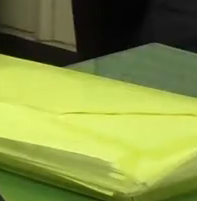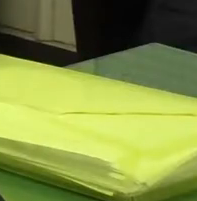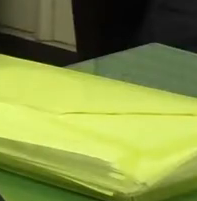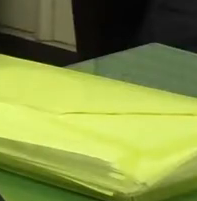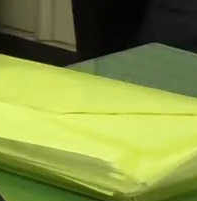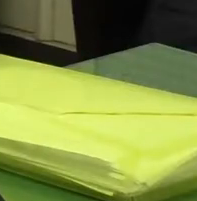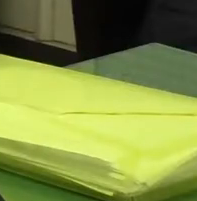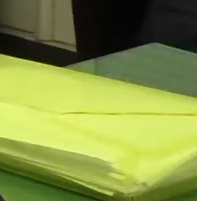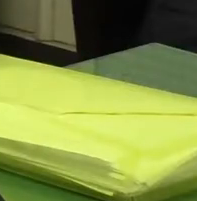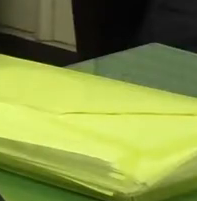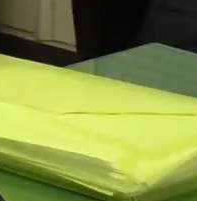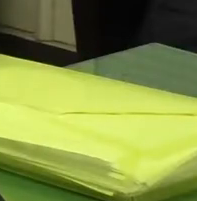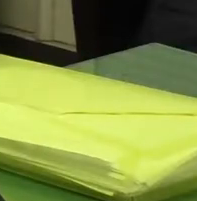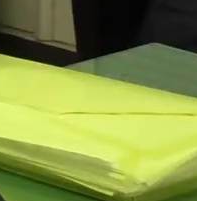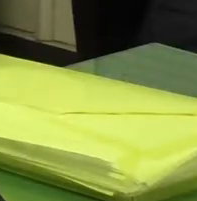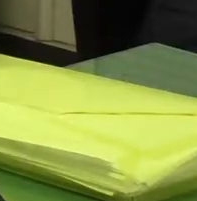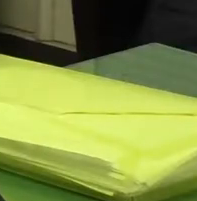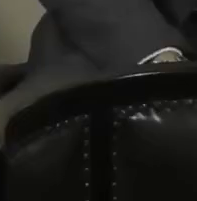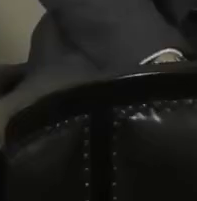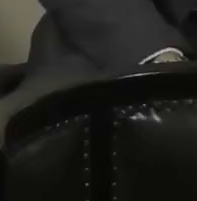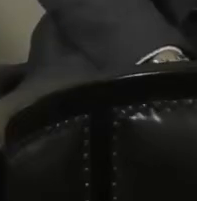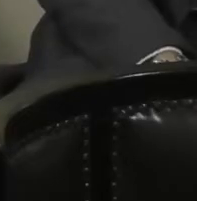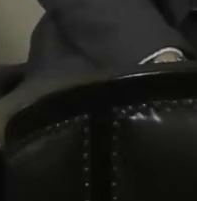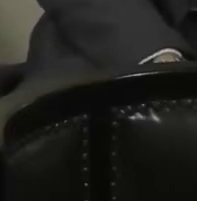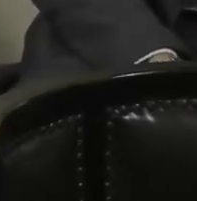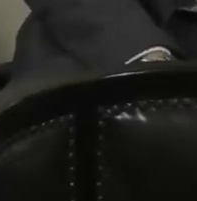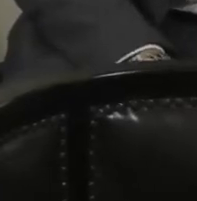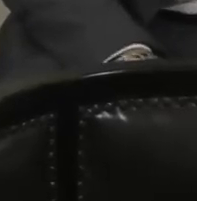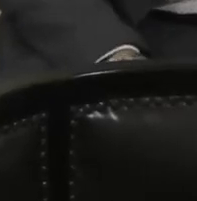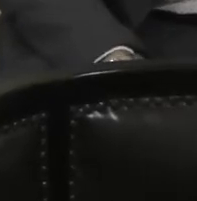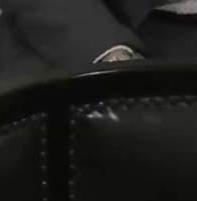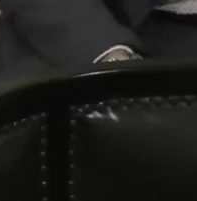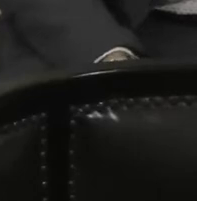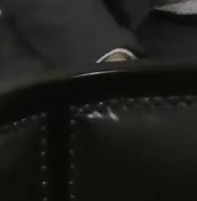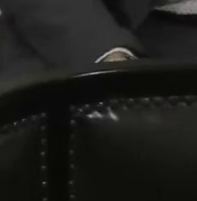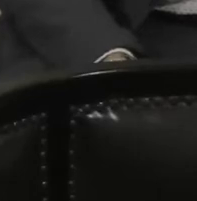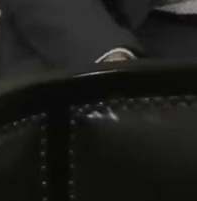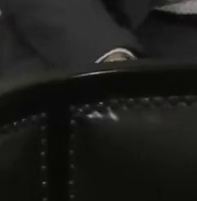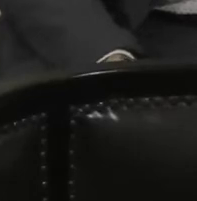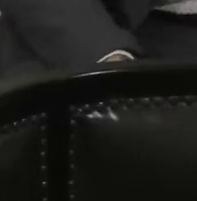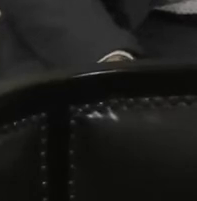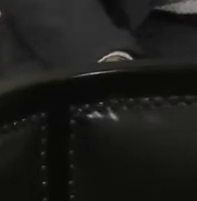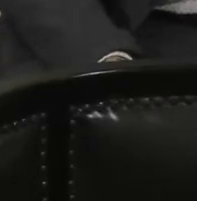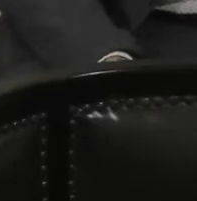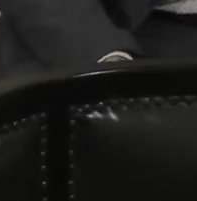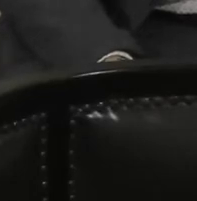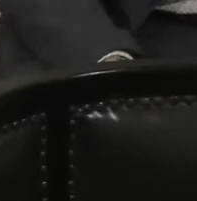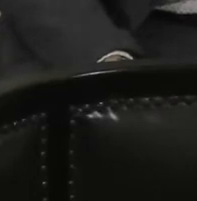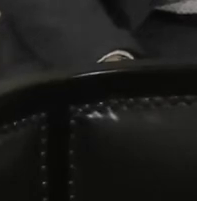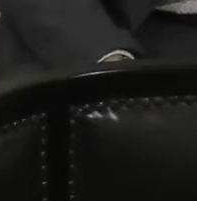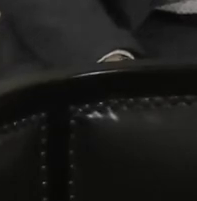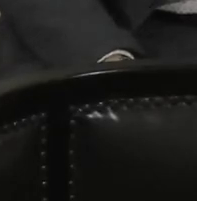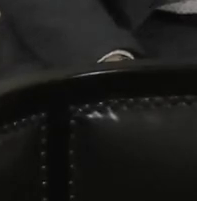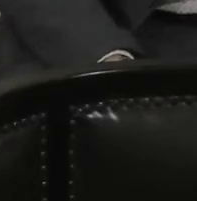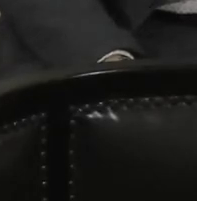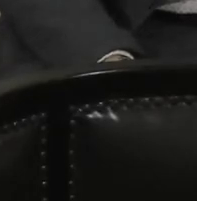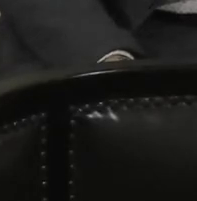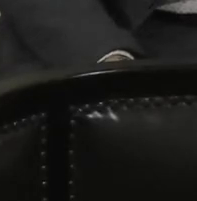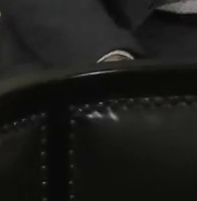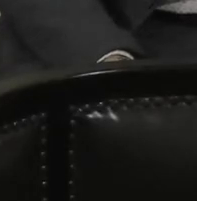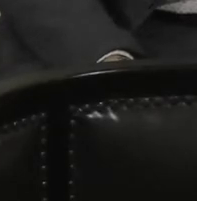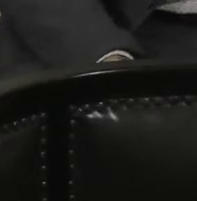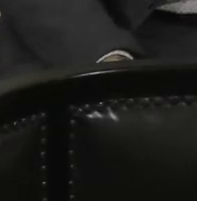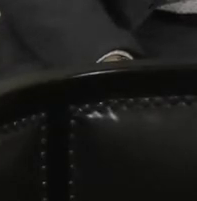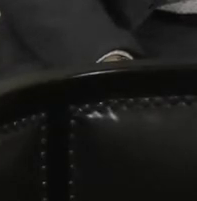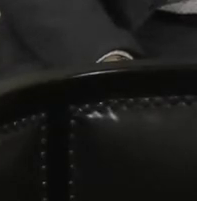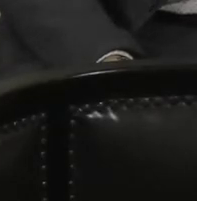Rio de Janeiro. Tem que andar, tem que andar. Cidade maltratada como essa merece que a gente tenha uma atenção especial. Saudar o